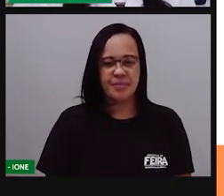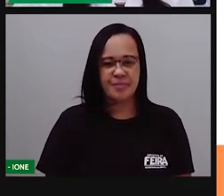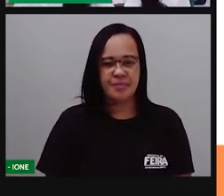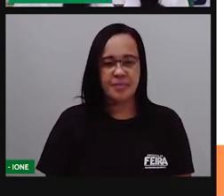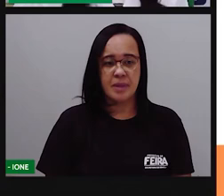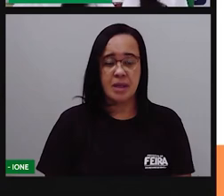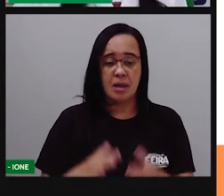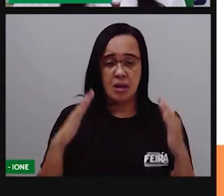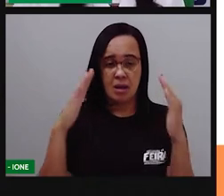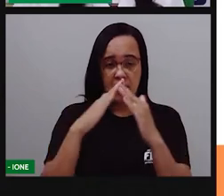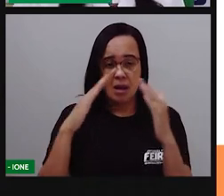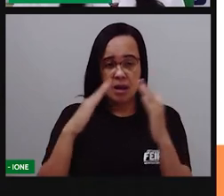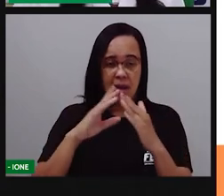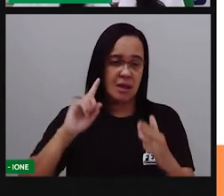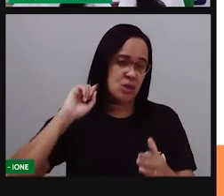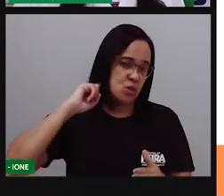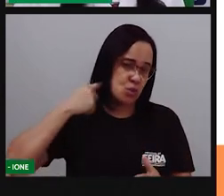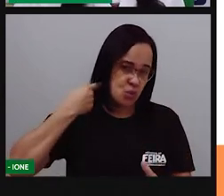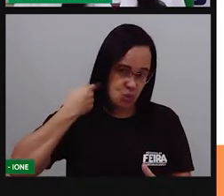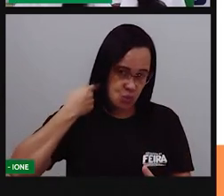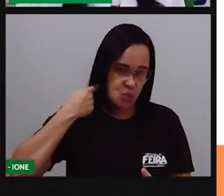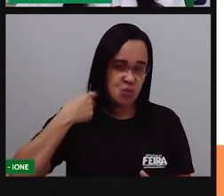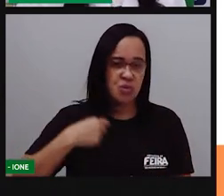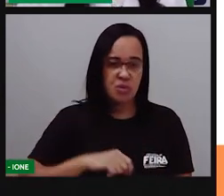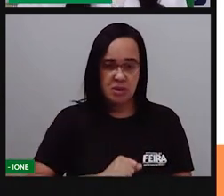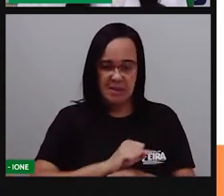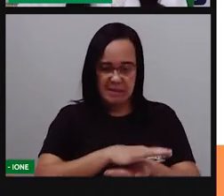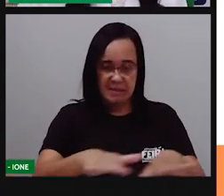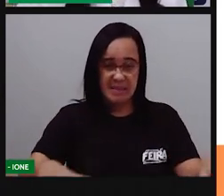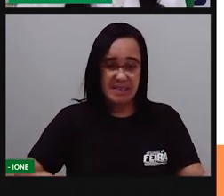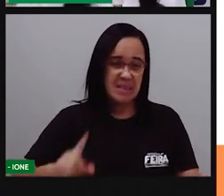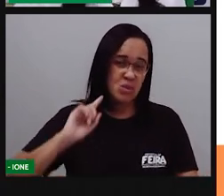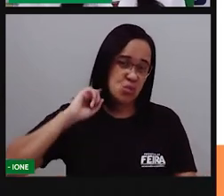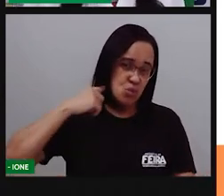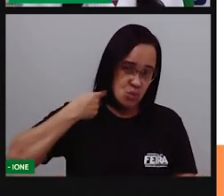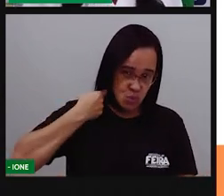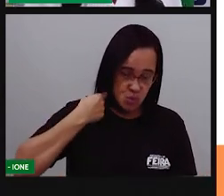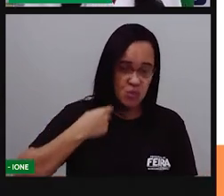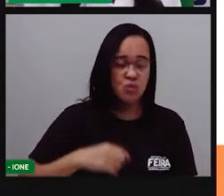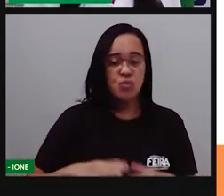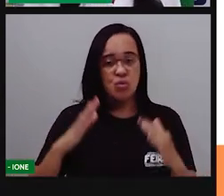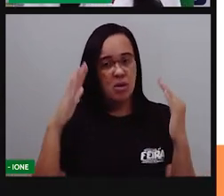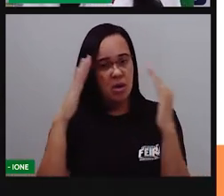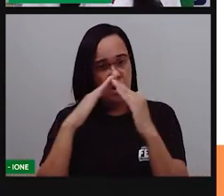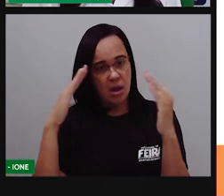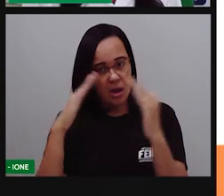em casa suja chão sujo Chaves sujo casa suja